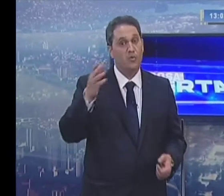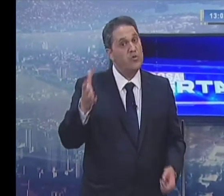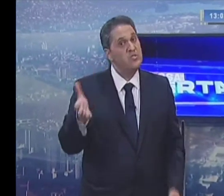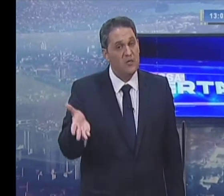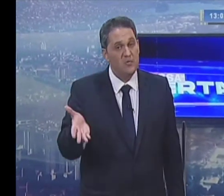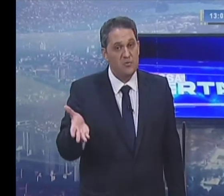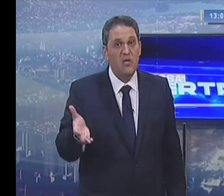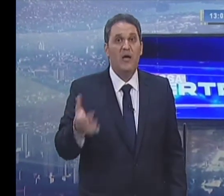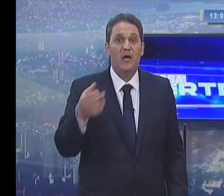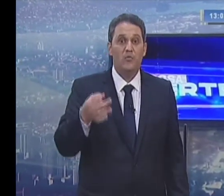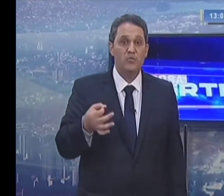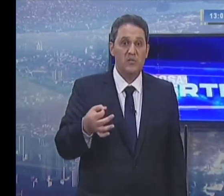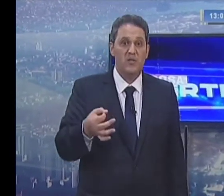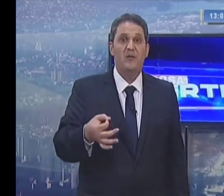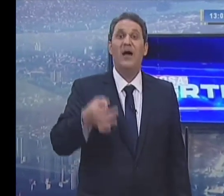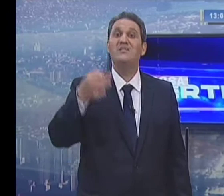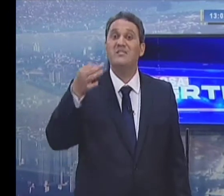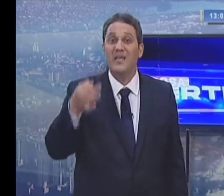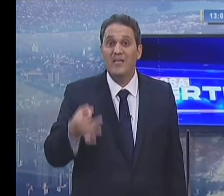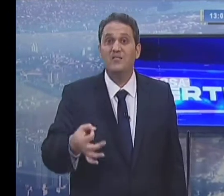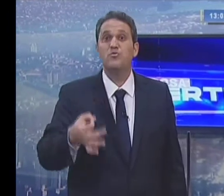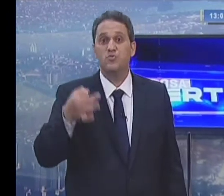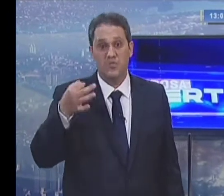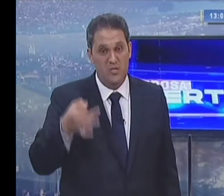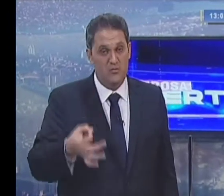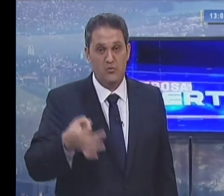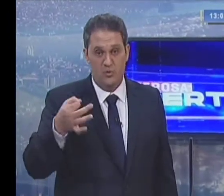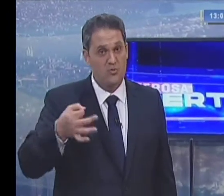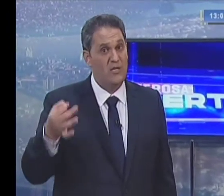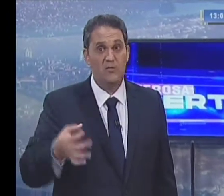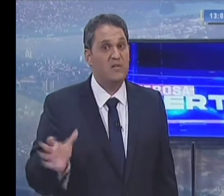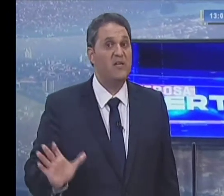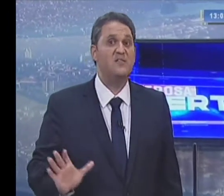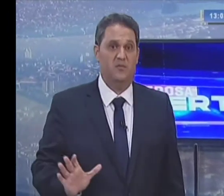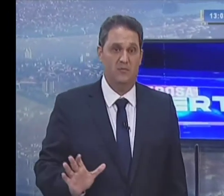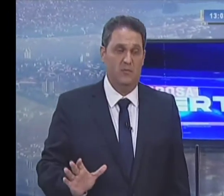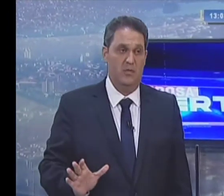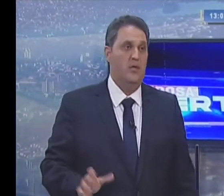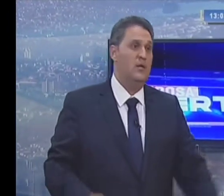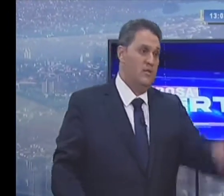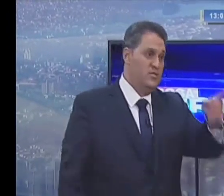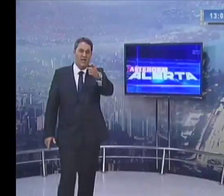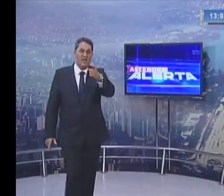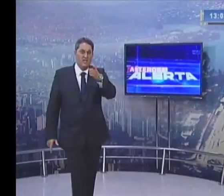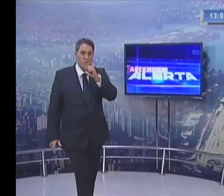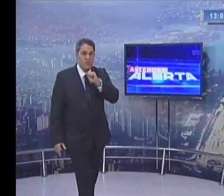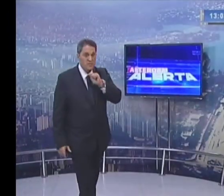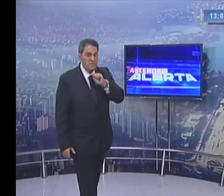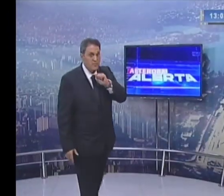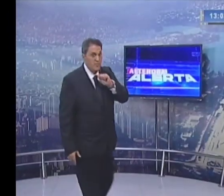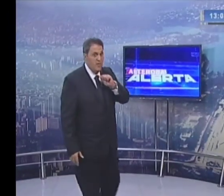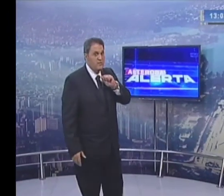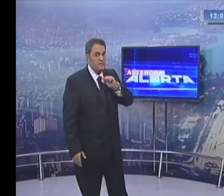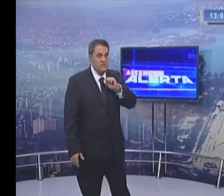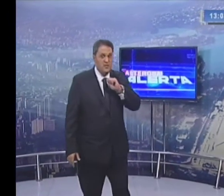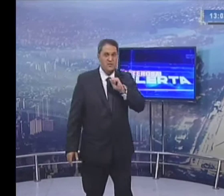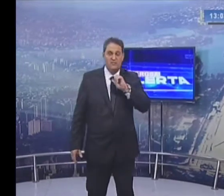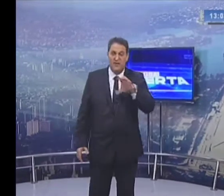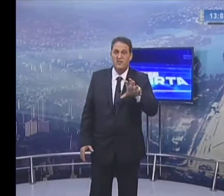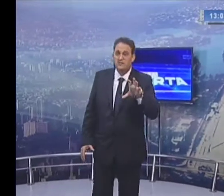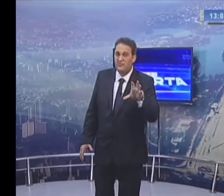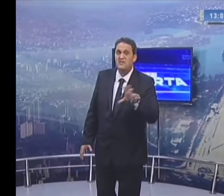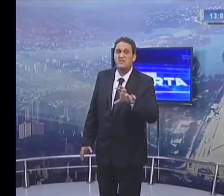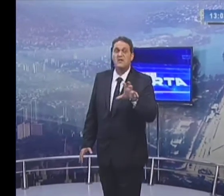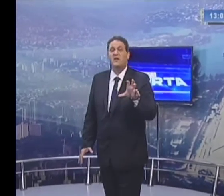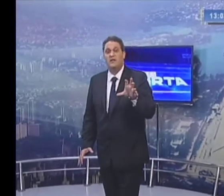rapaz de 14 anos acusa agentes do Centro Socioeducativo de Agressão. Já a juíza de menores, né,